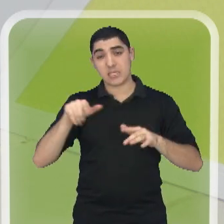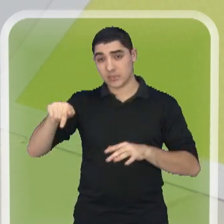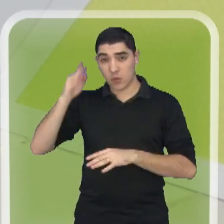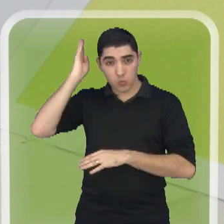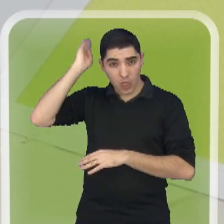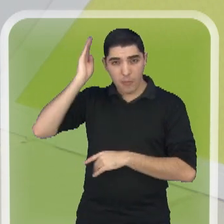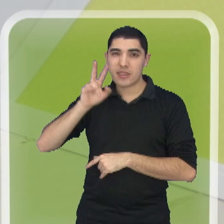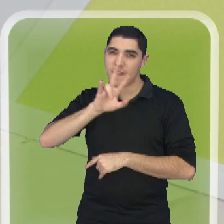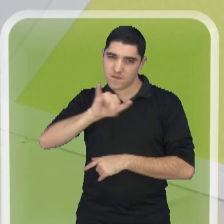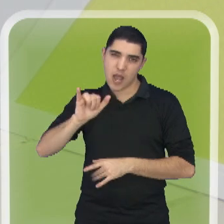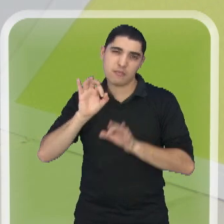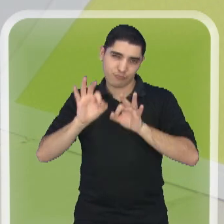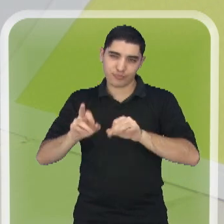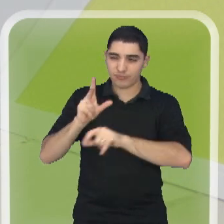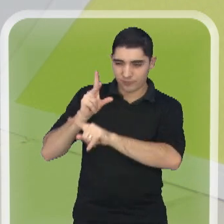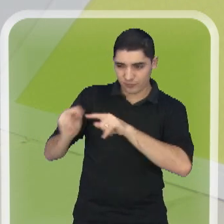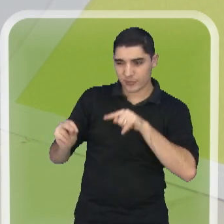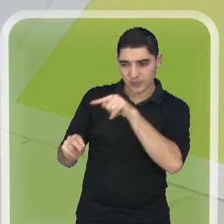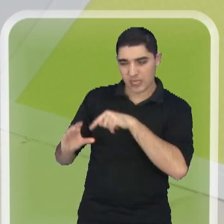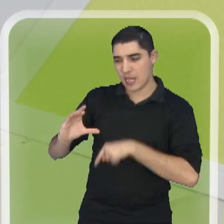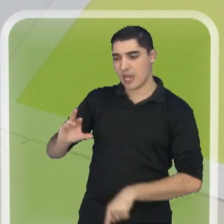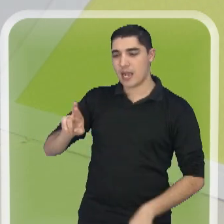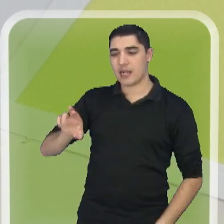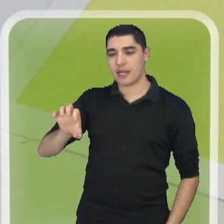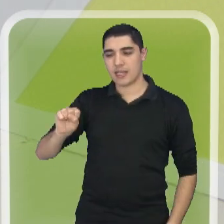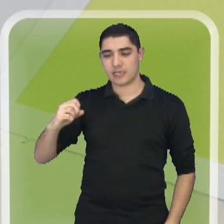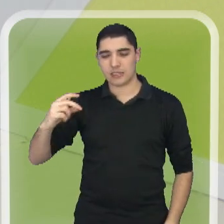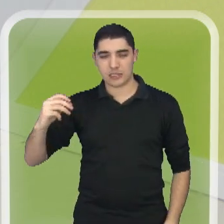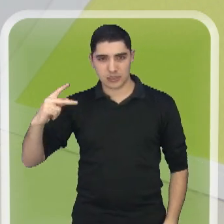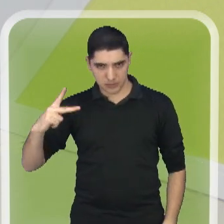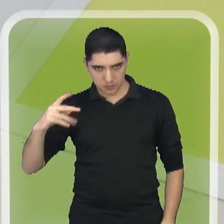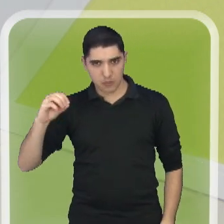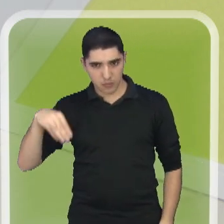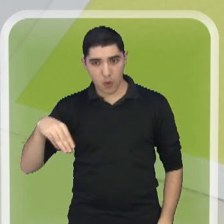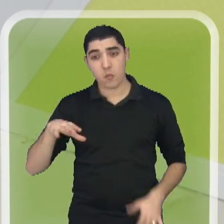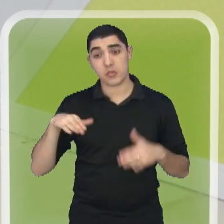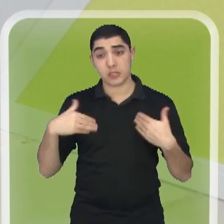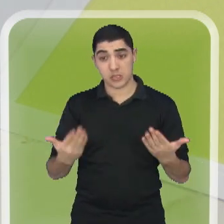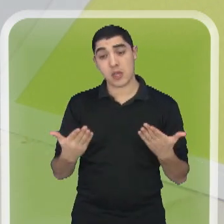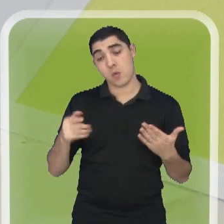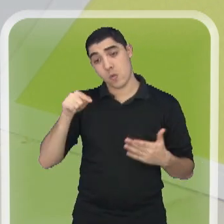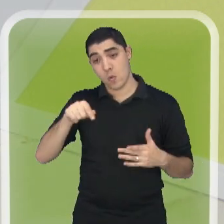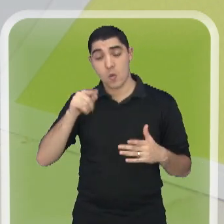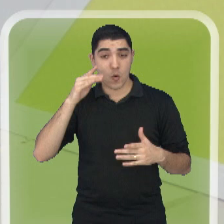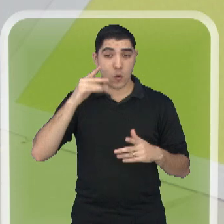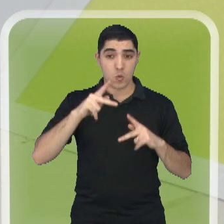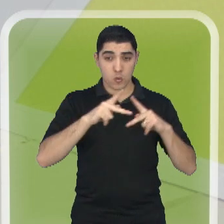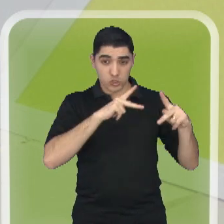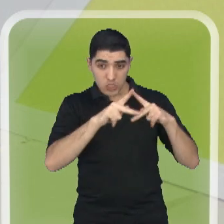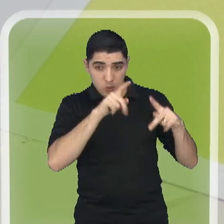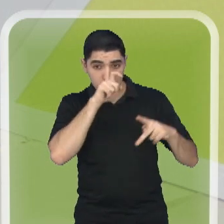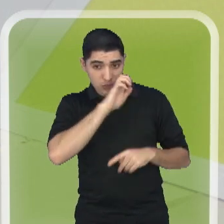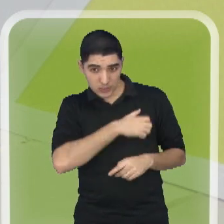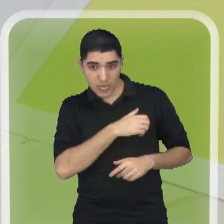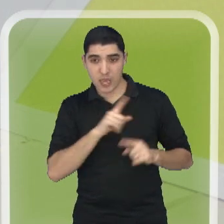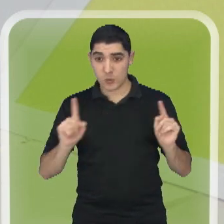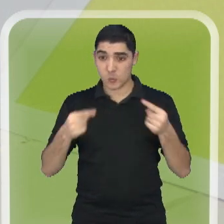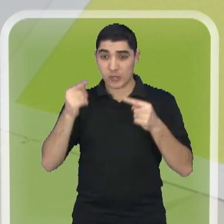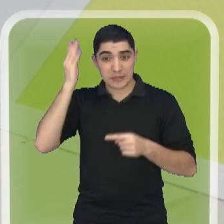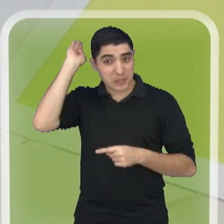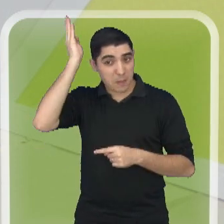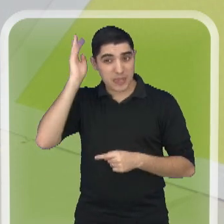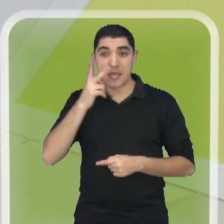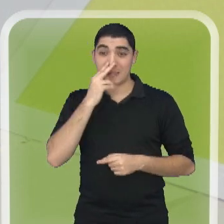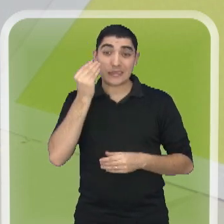um bom resultado por lá e aí vai decidir. Provavelmente São José e Taubaté vão brigar pela última vaga do grupo e a gente vai acompanhar